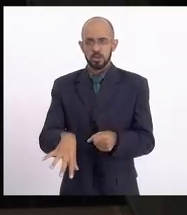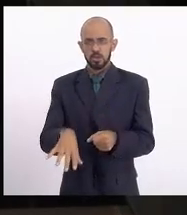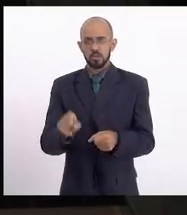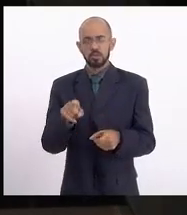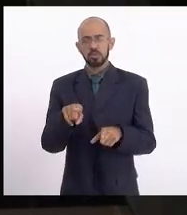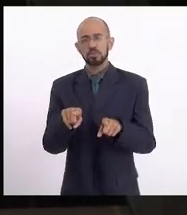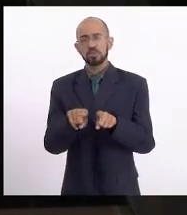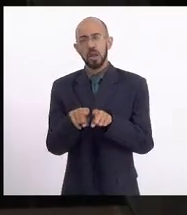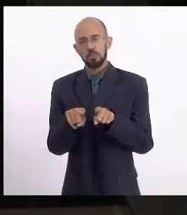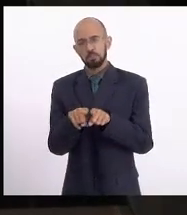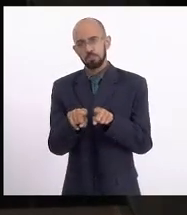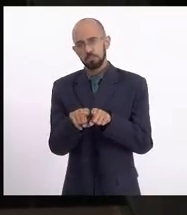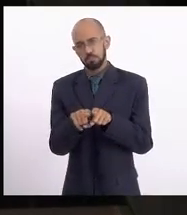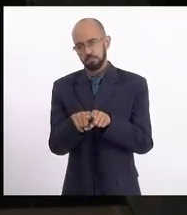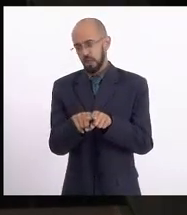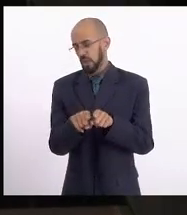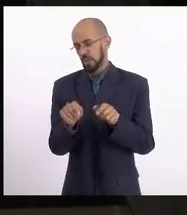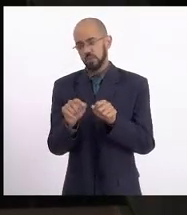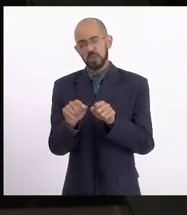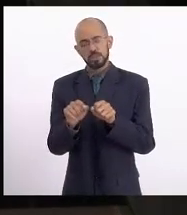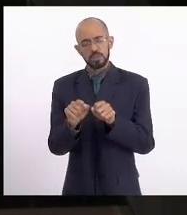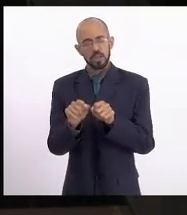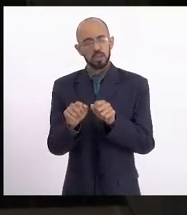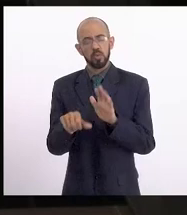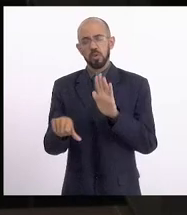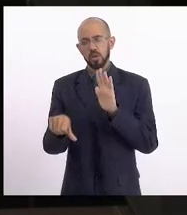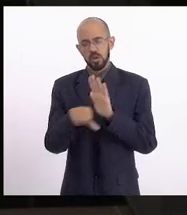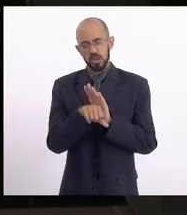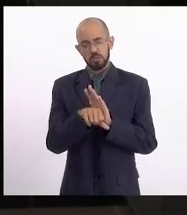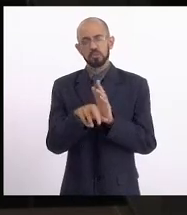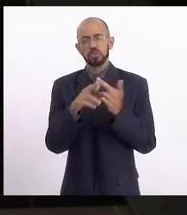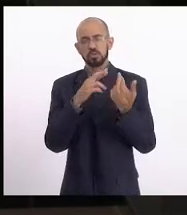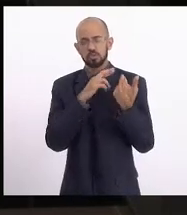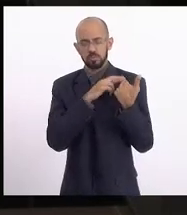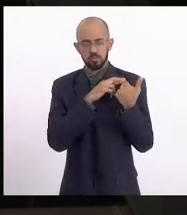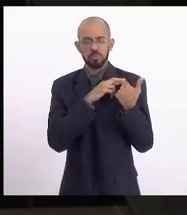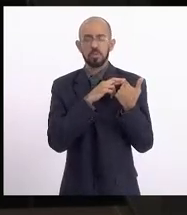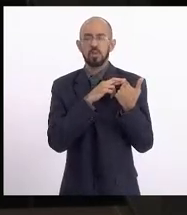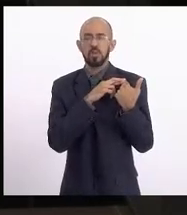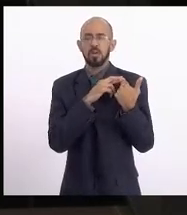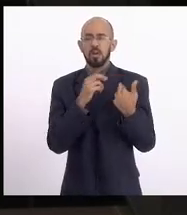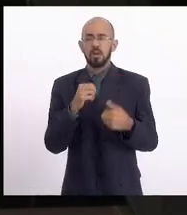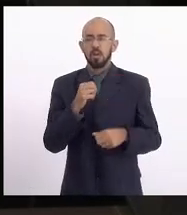também, cometeu crime de responsabilidade.